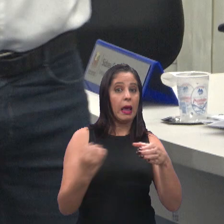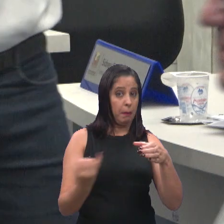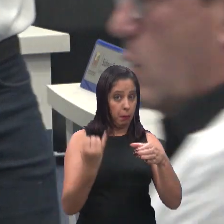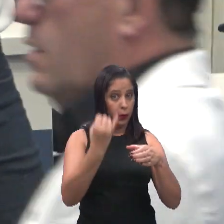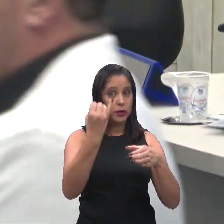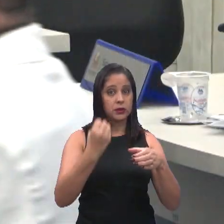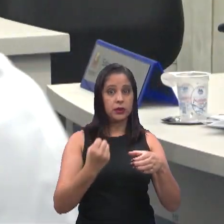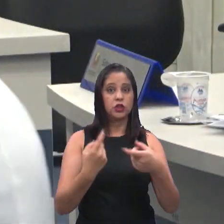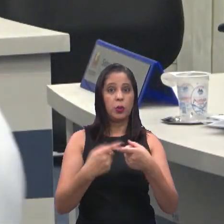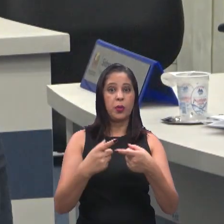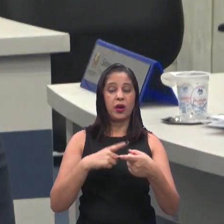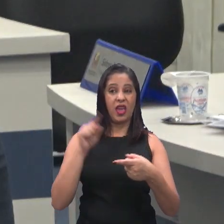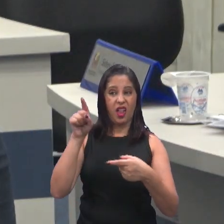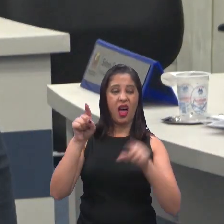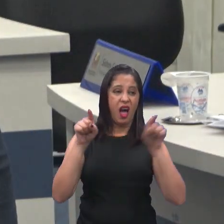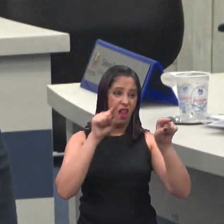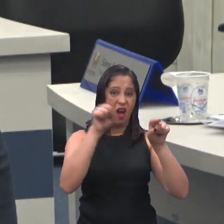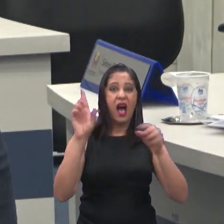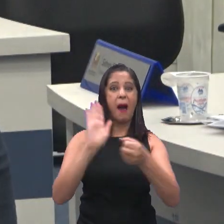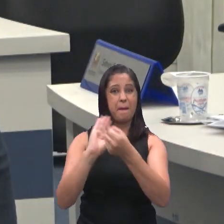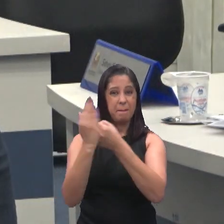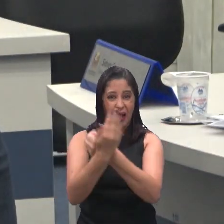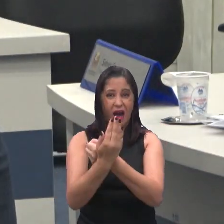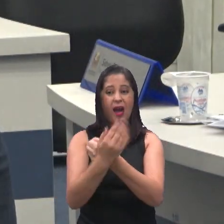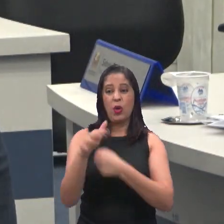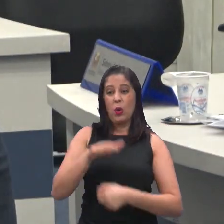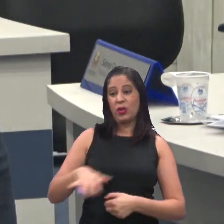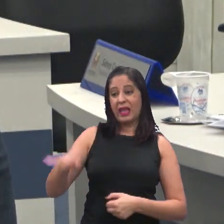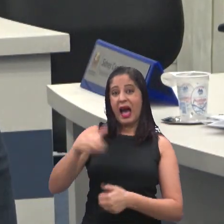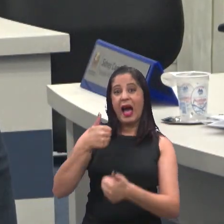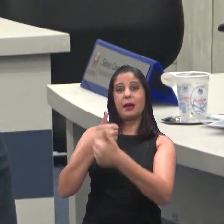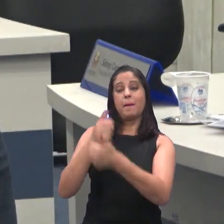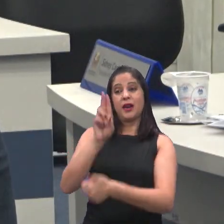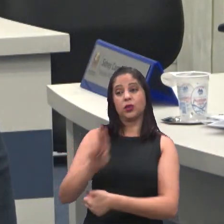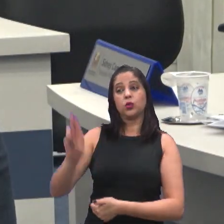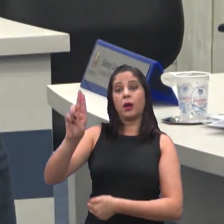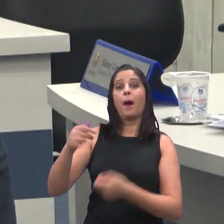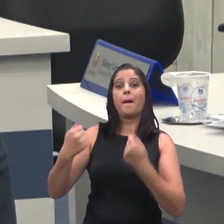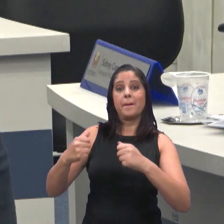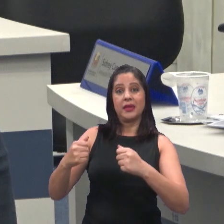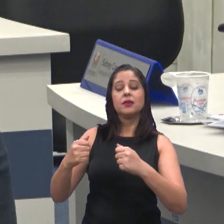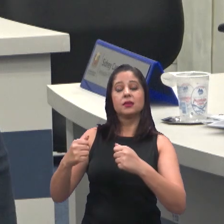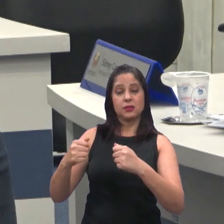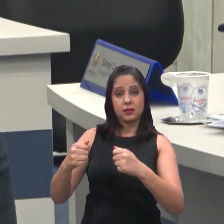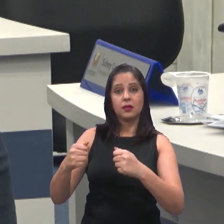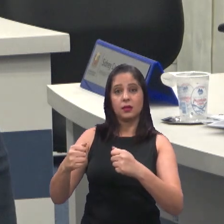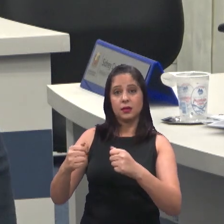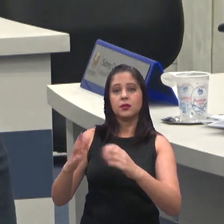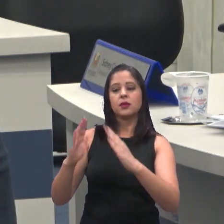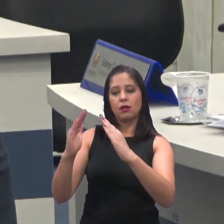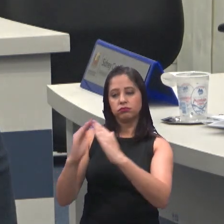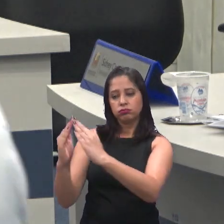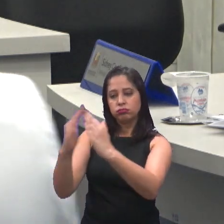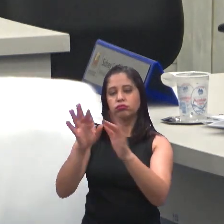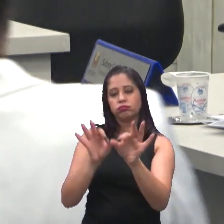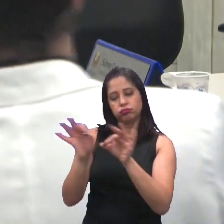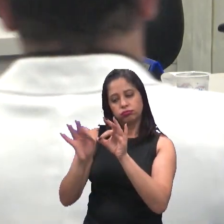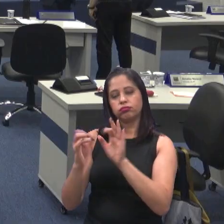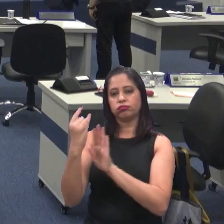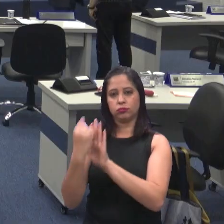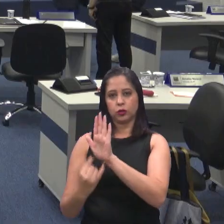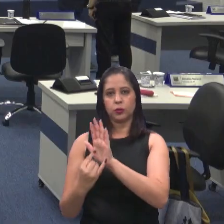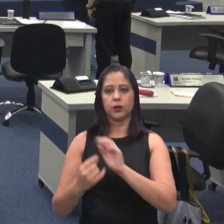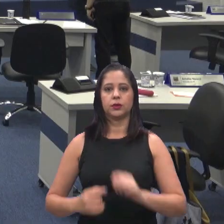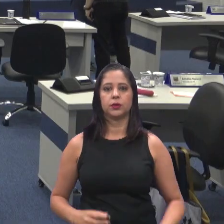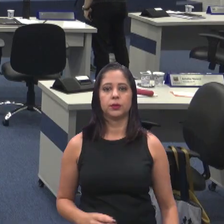tem uns bairros lá do Jaguari, ali na região do Urbanova, que precisa ser regularizado. A gente está trabalhando aí para ajudar essas comunidades. Obrigado. Com a palavra,